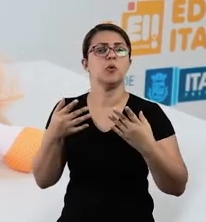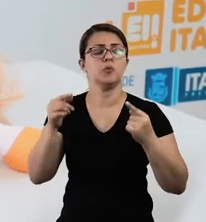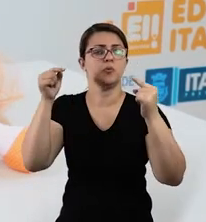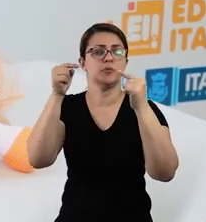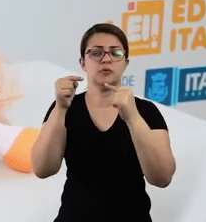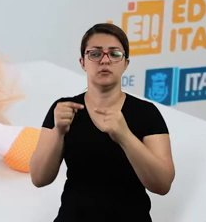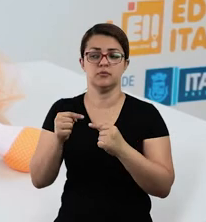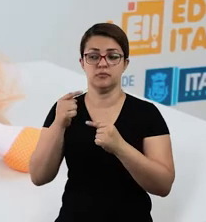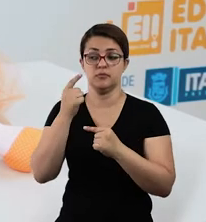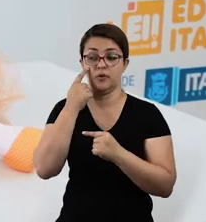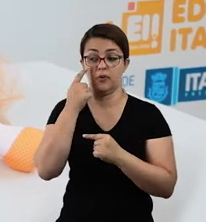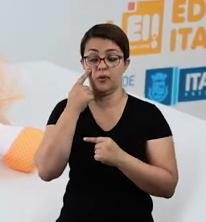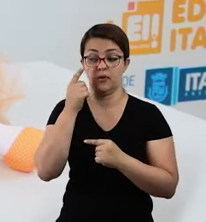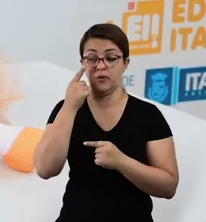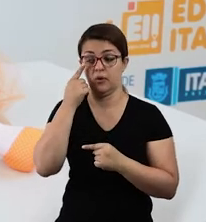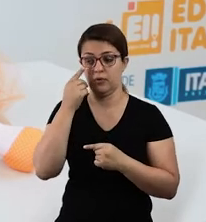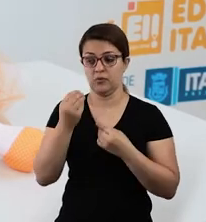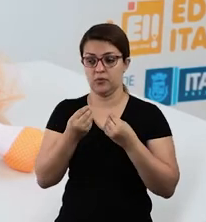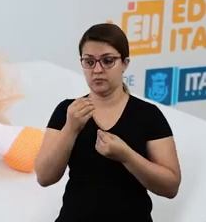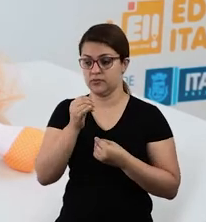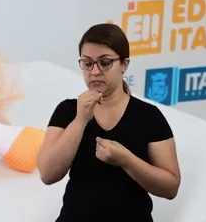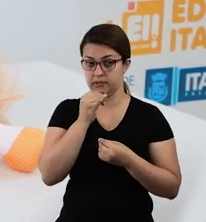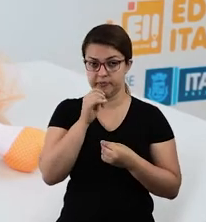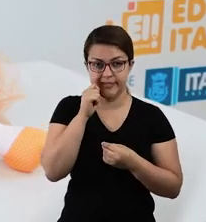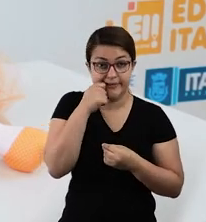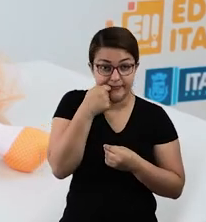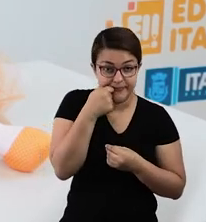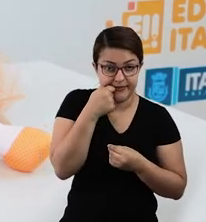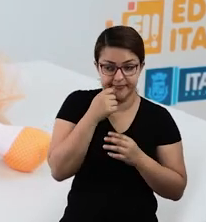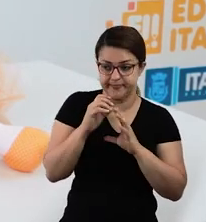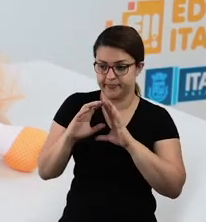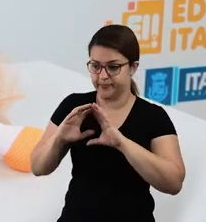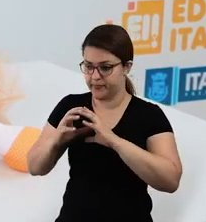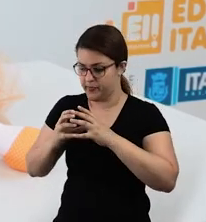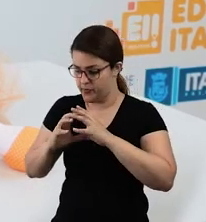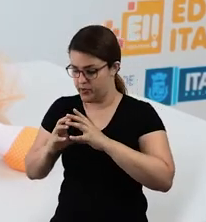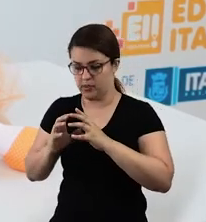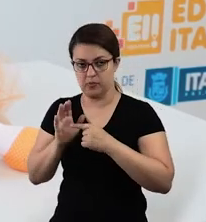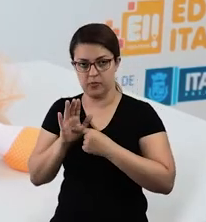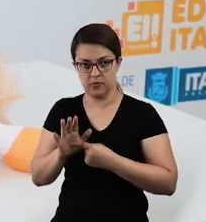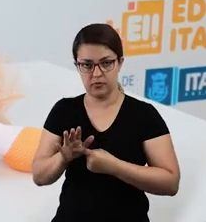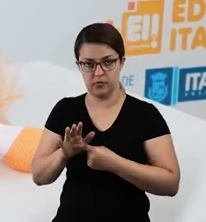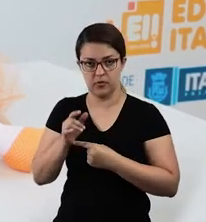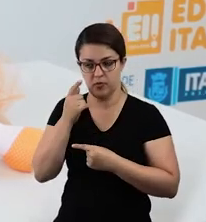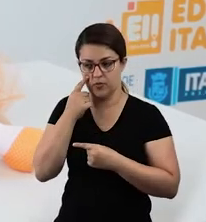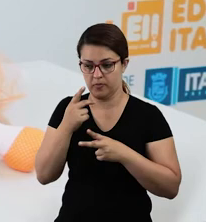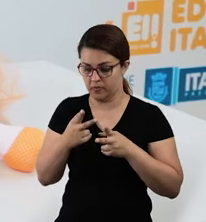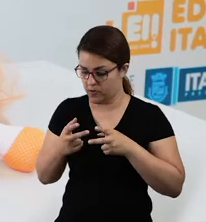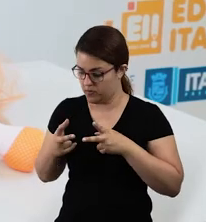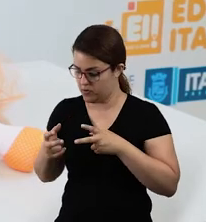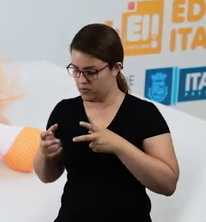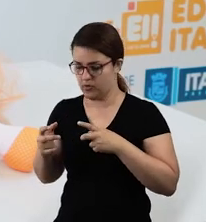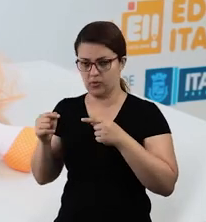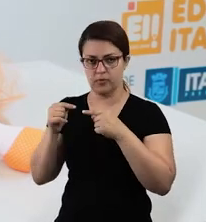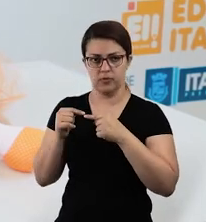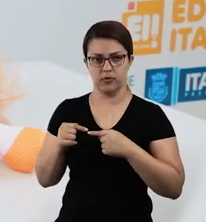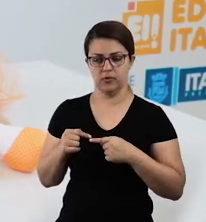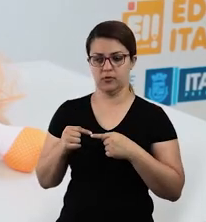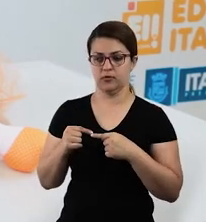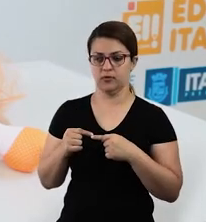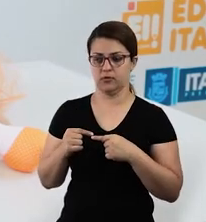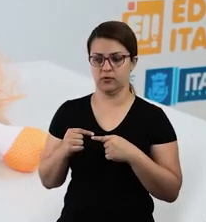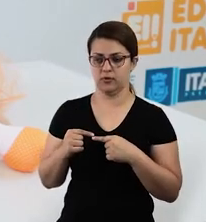geométricos. Veja bem, eu trouxe aqui o limão e essa bolinha exatamente para você também fazer essa